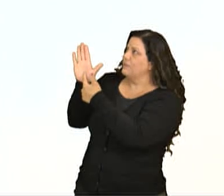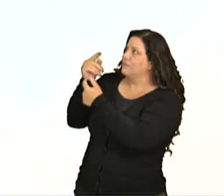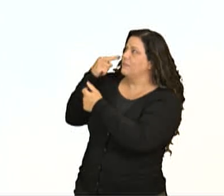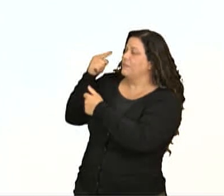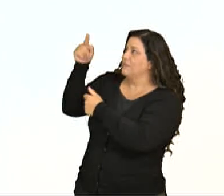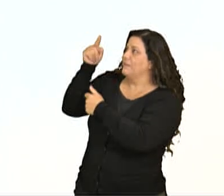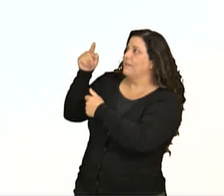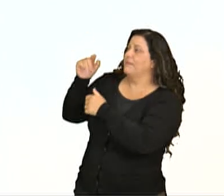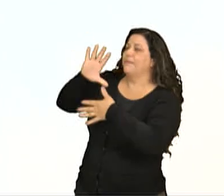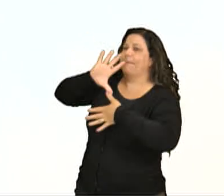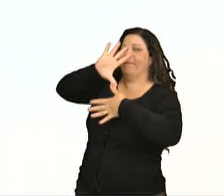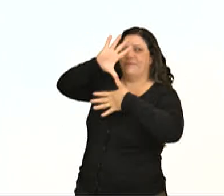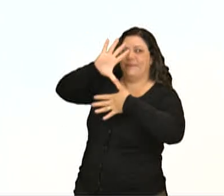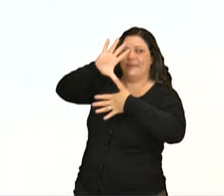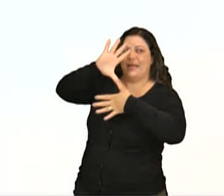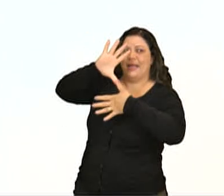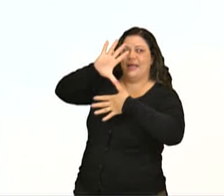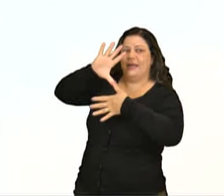Iêmen,